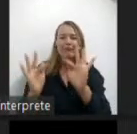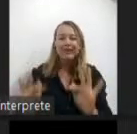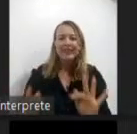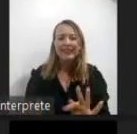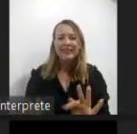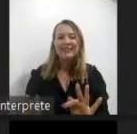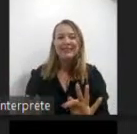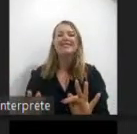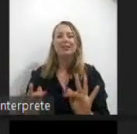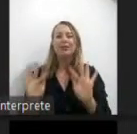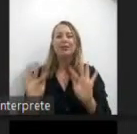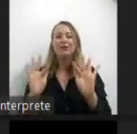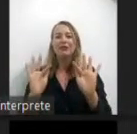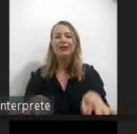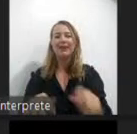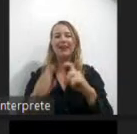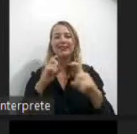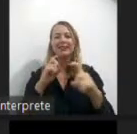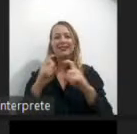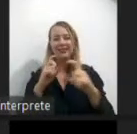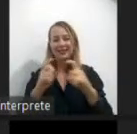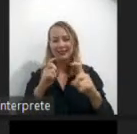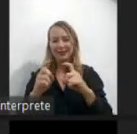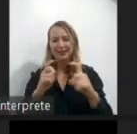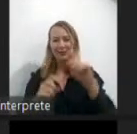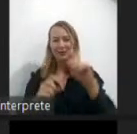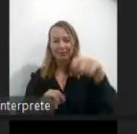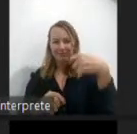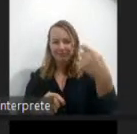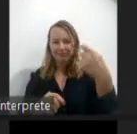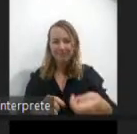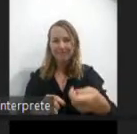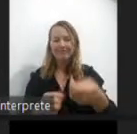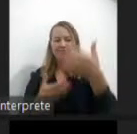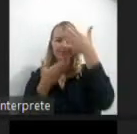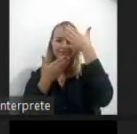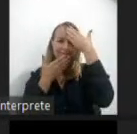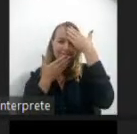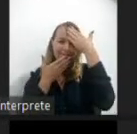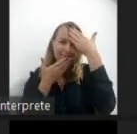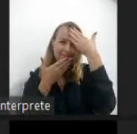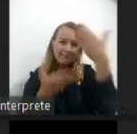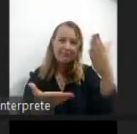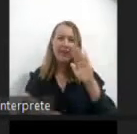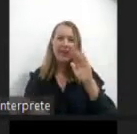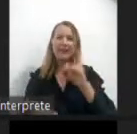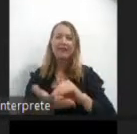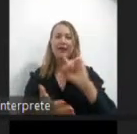encerrar esta sessão solene. Muito obrigado, até uma próxima.